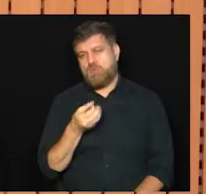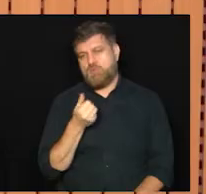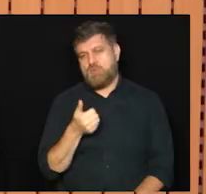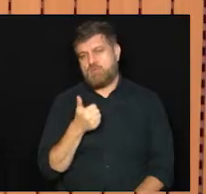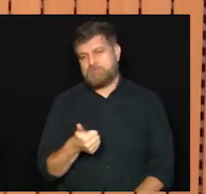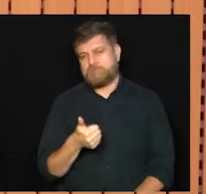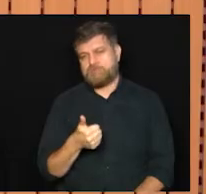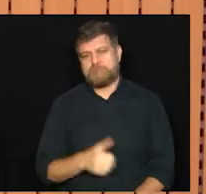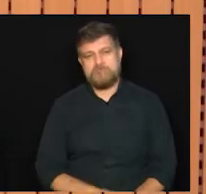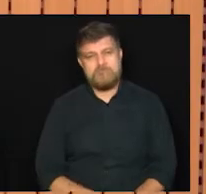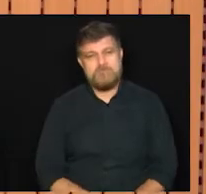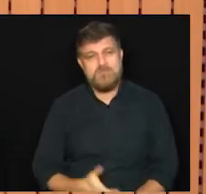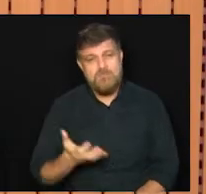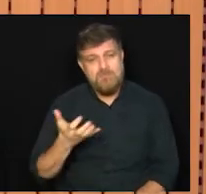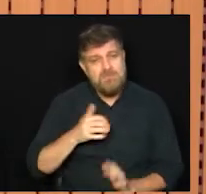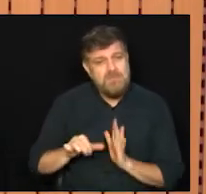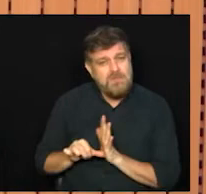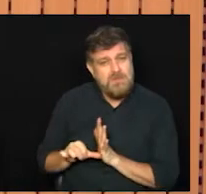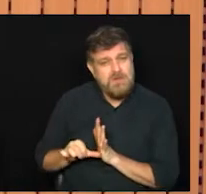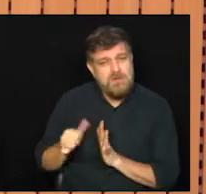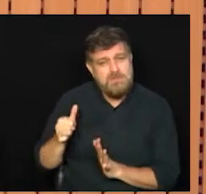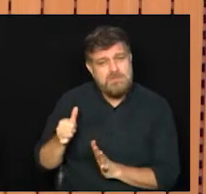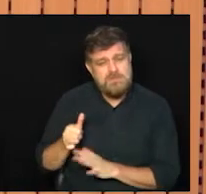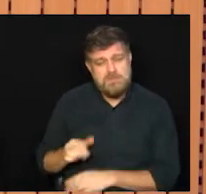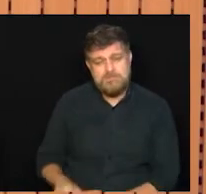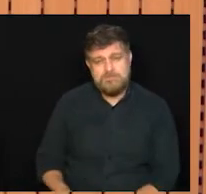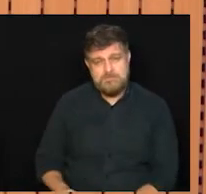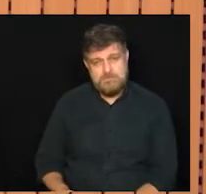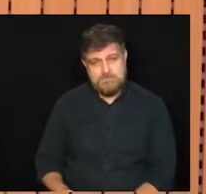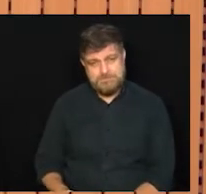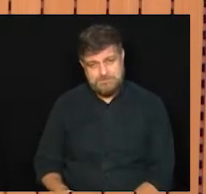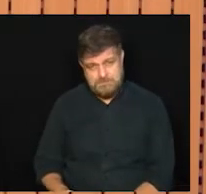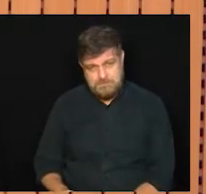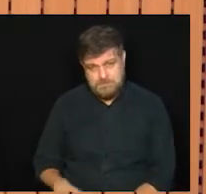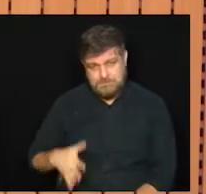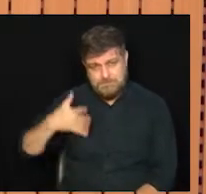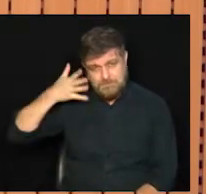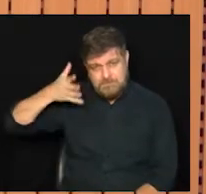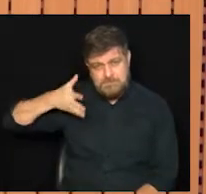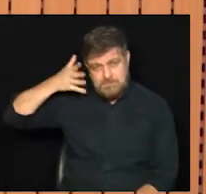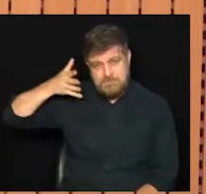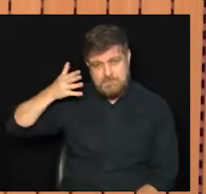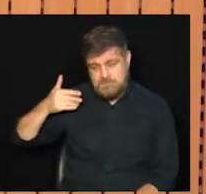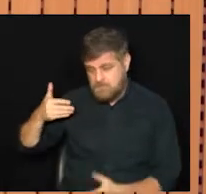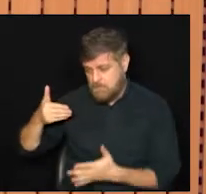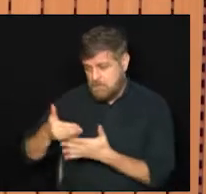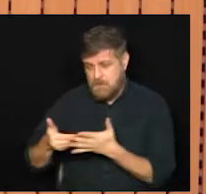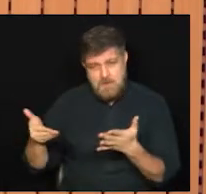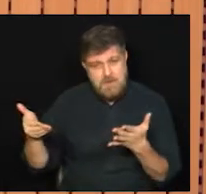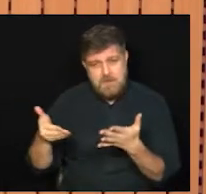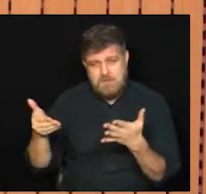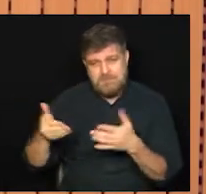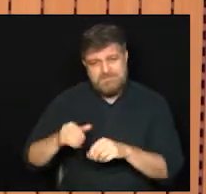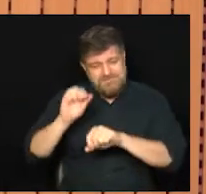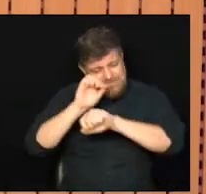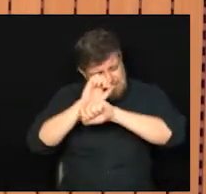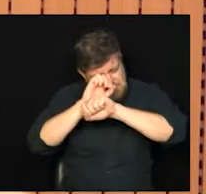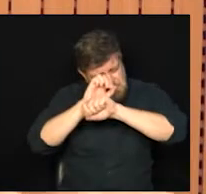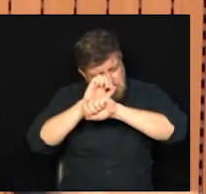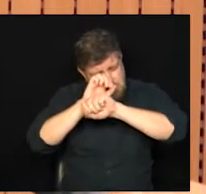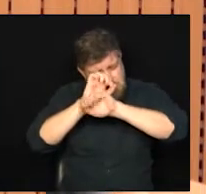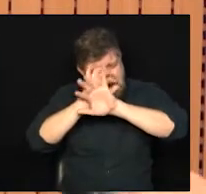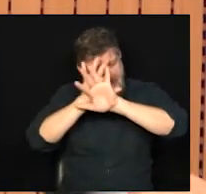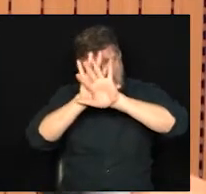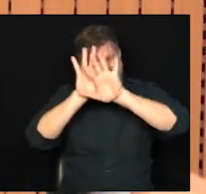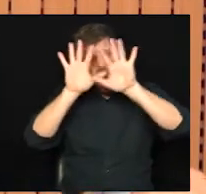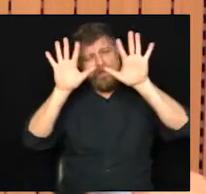Eu queria primeiro dizer assim que a explanação aqui até aqui tem sido muito esclarecedora,